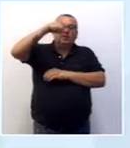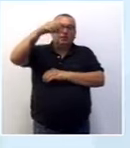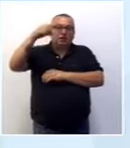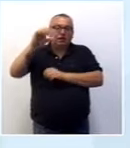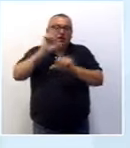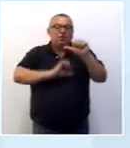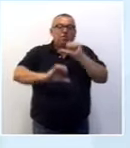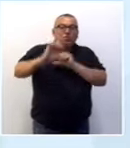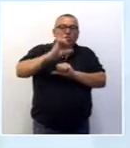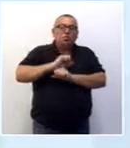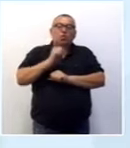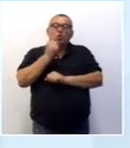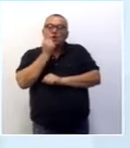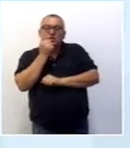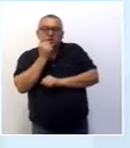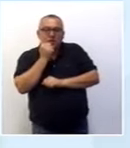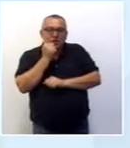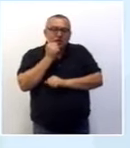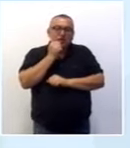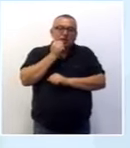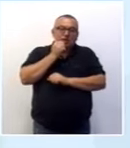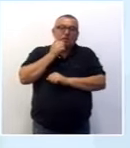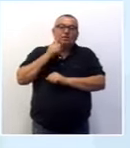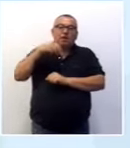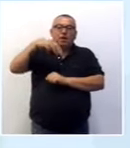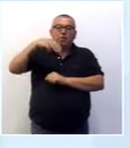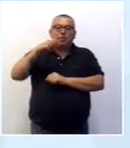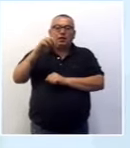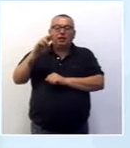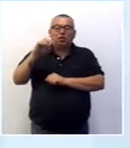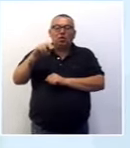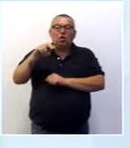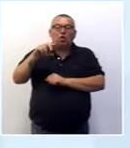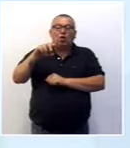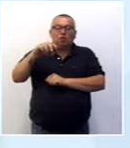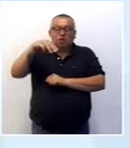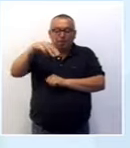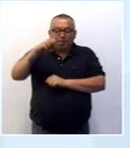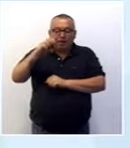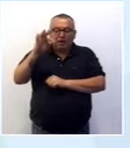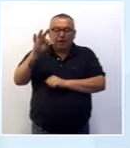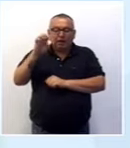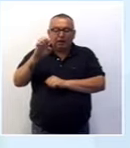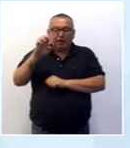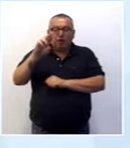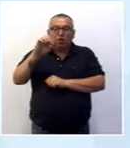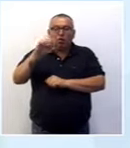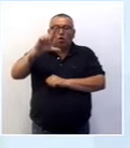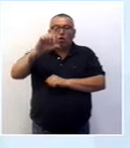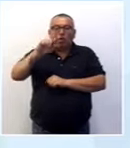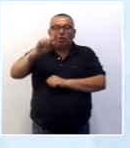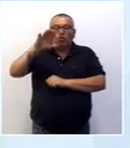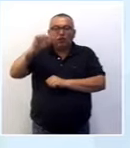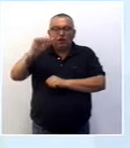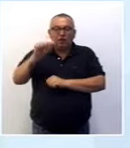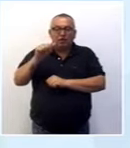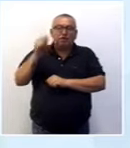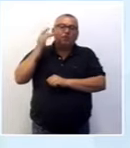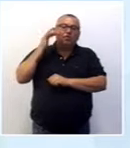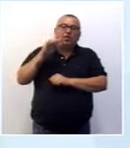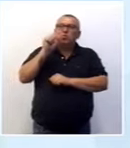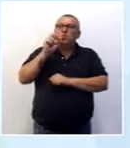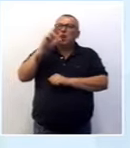revolucionou a ciência meteorológica, porque até então não se tinha noção de quão as massas de ar estavam